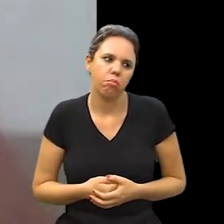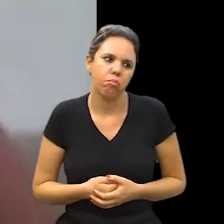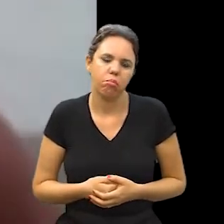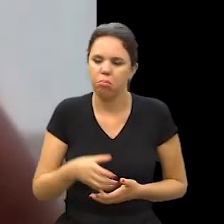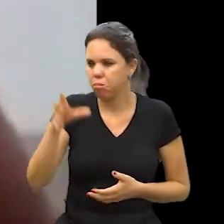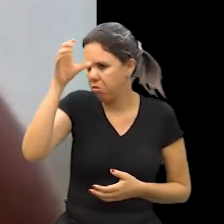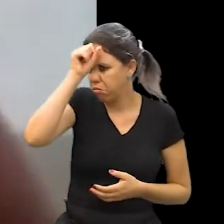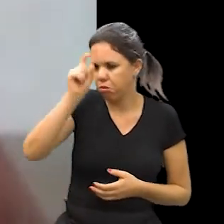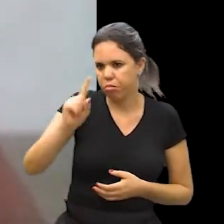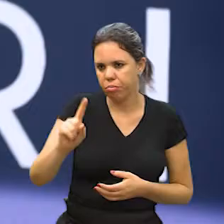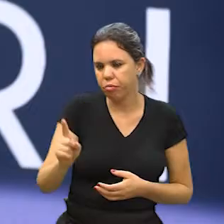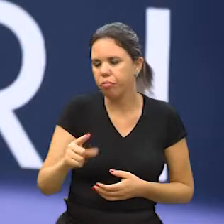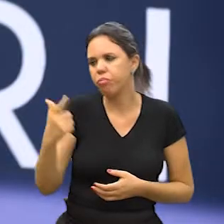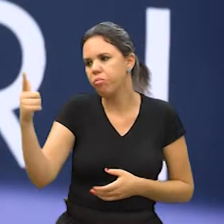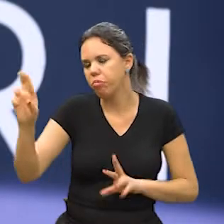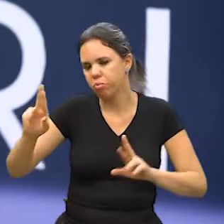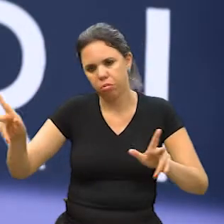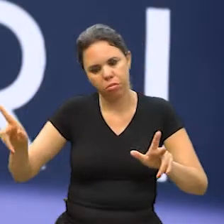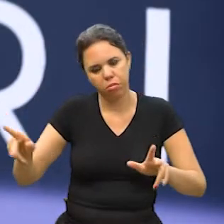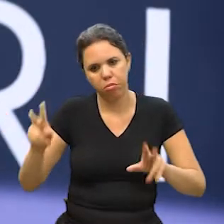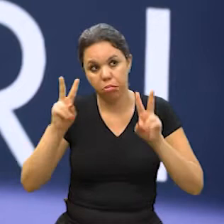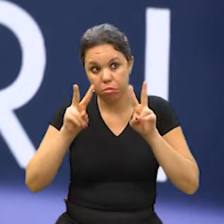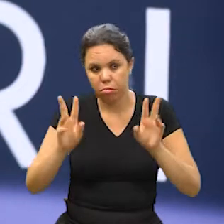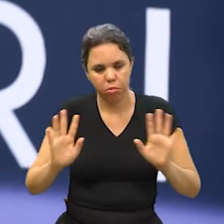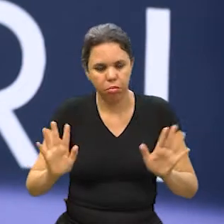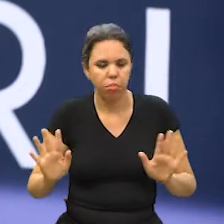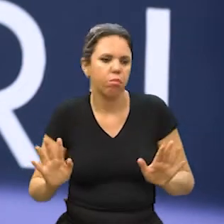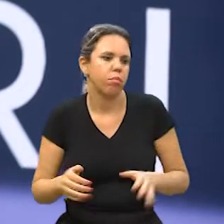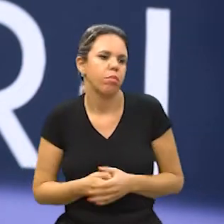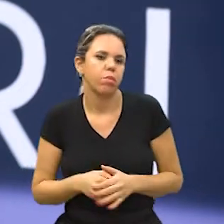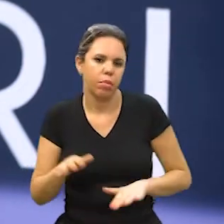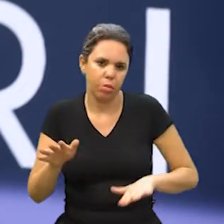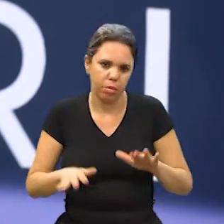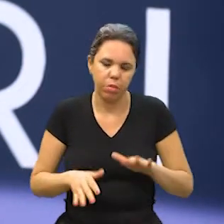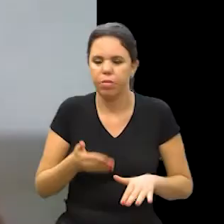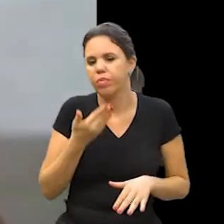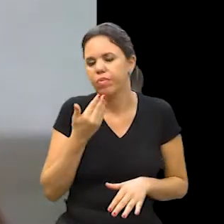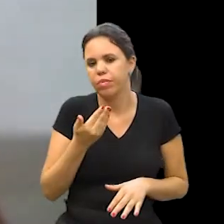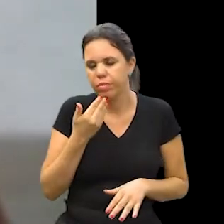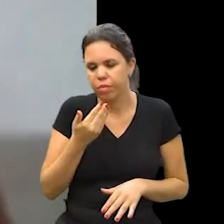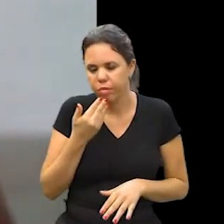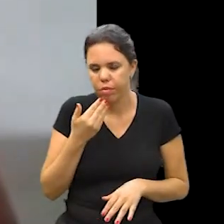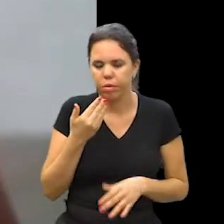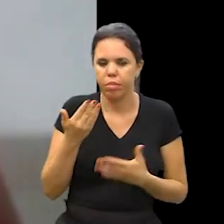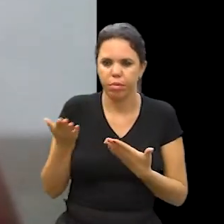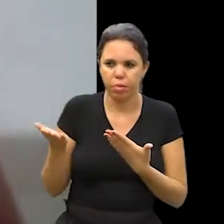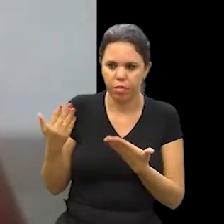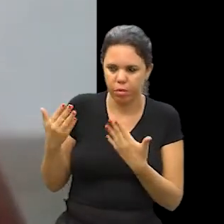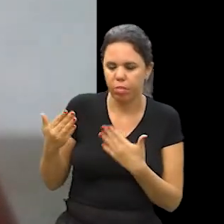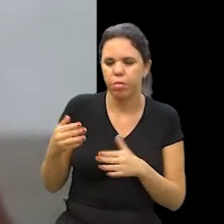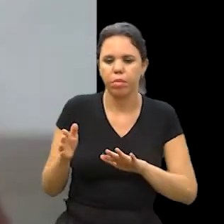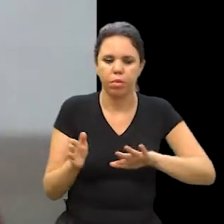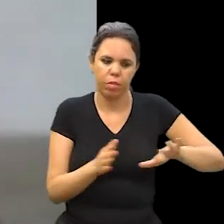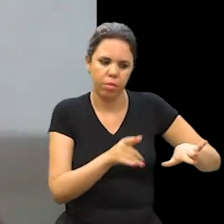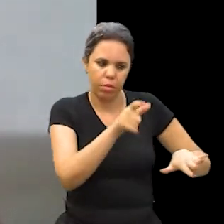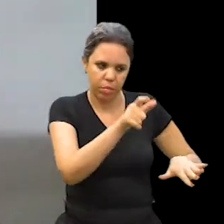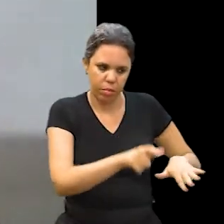não aprendeu, né, o mundo de uma outra forma, então muitas vezes é mais fácil de você lidar. A pessoa que